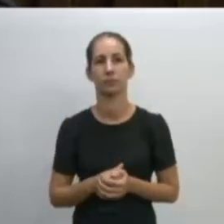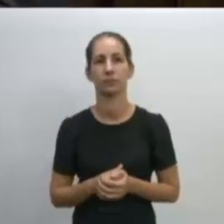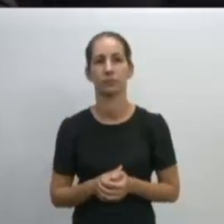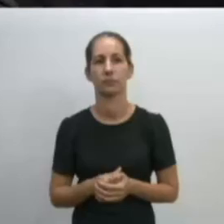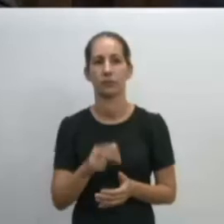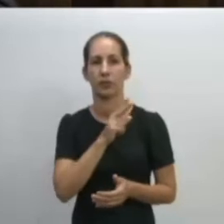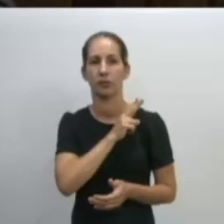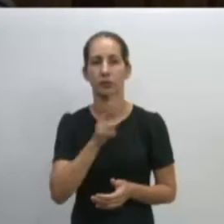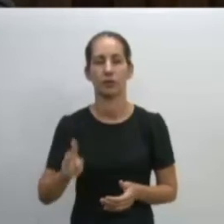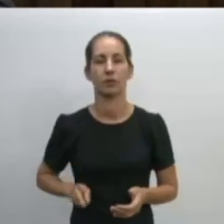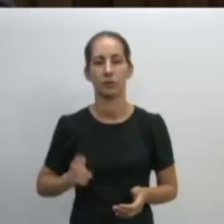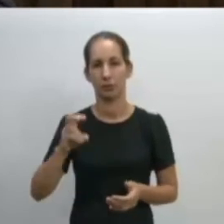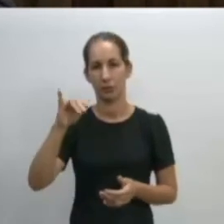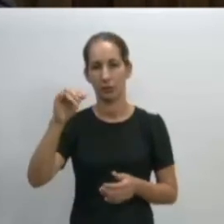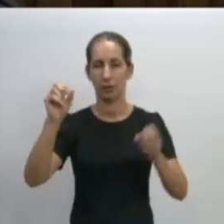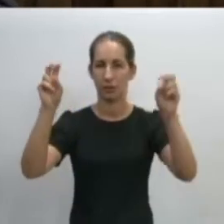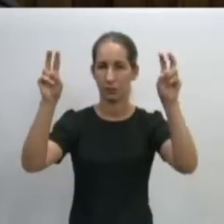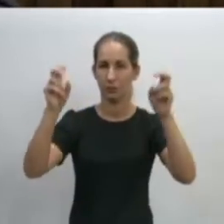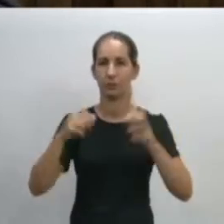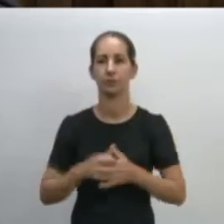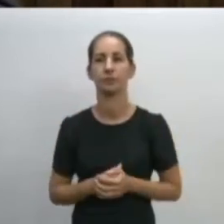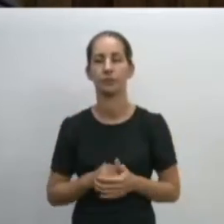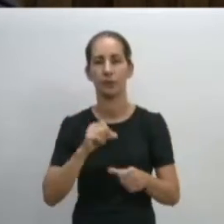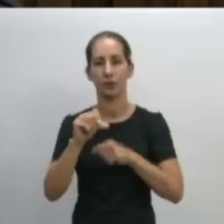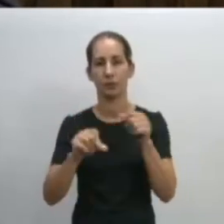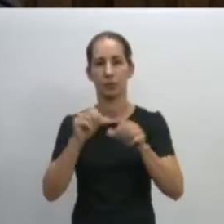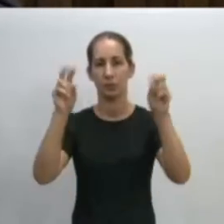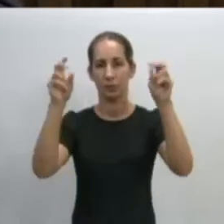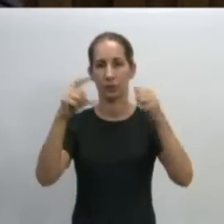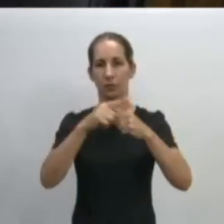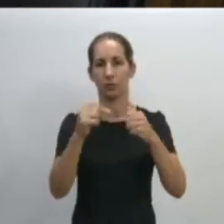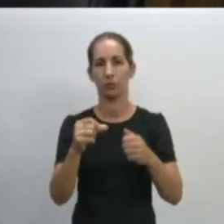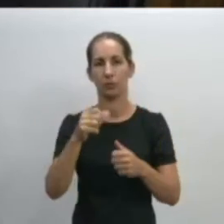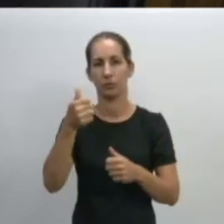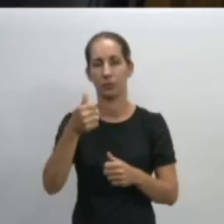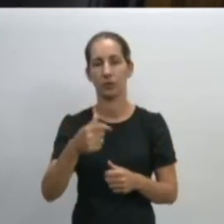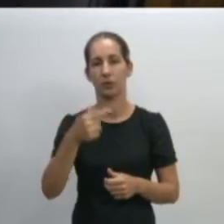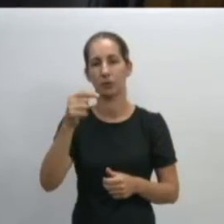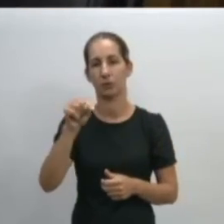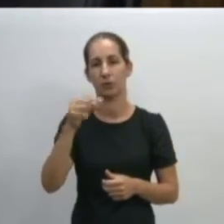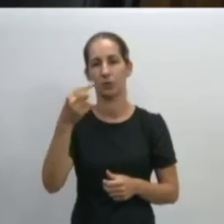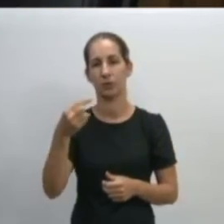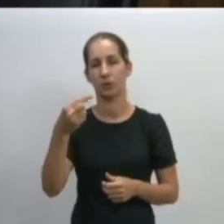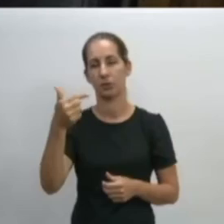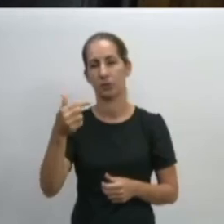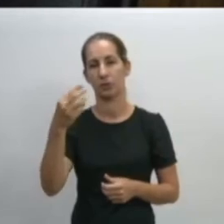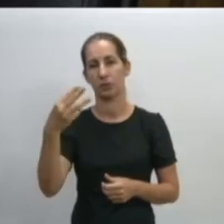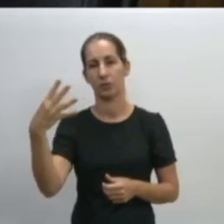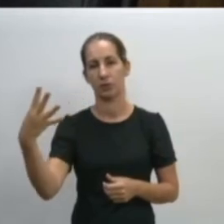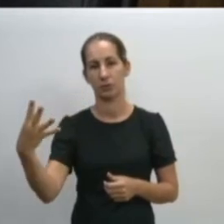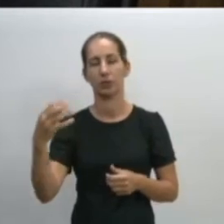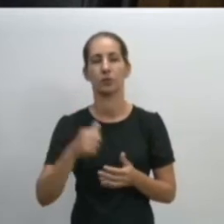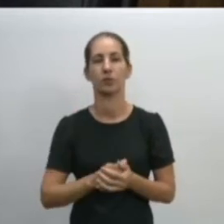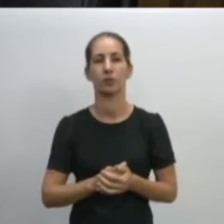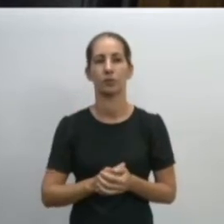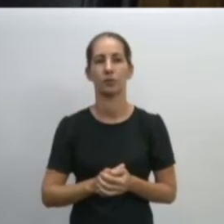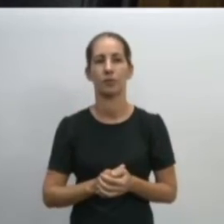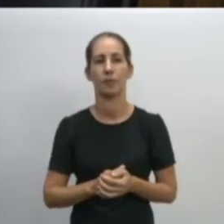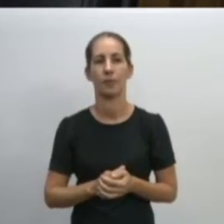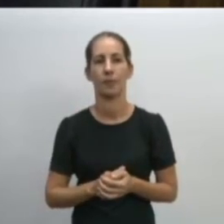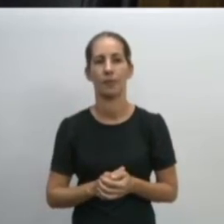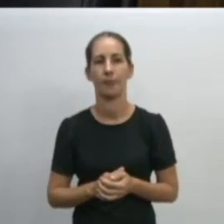2022, autor vereador Miclei Leite, assunto. Altera o artigo 1º da lei 7.344 de 26 de maio de 2022,